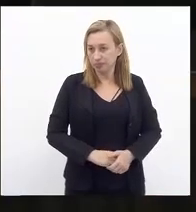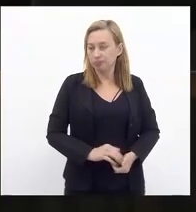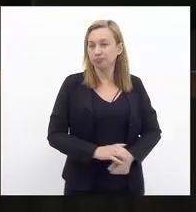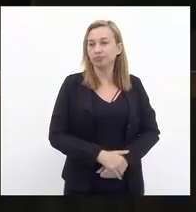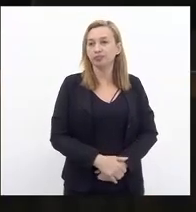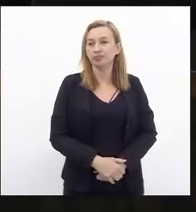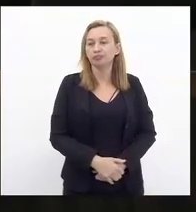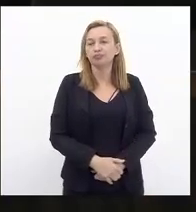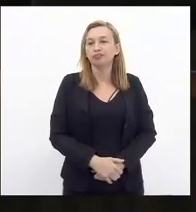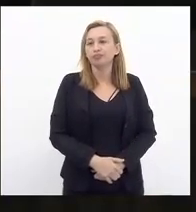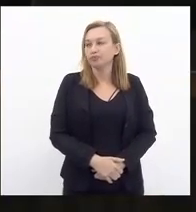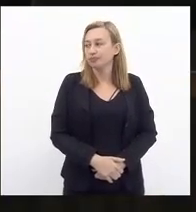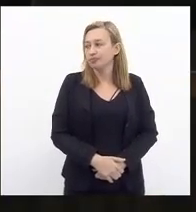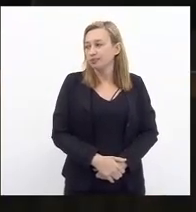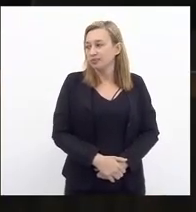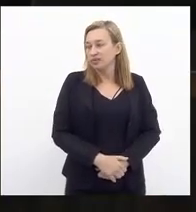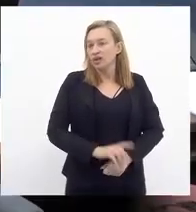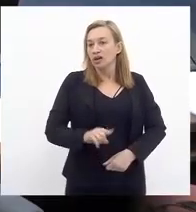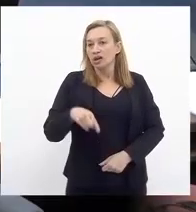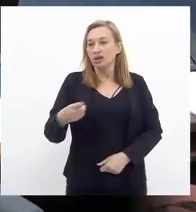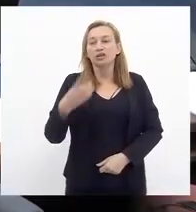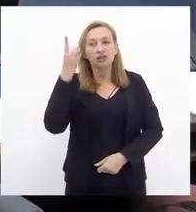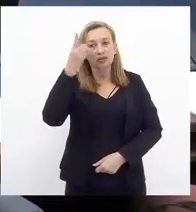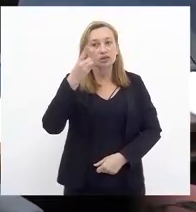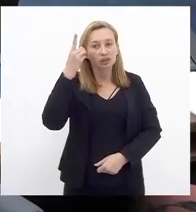o próximo orador Deputado Luiz Paulo